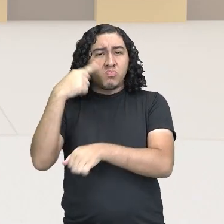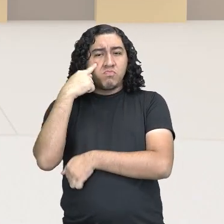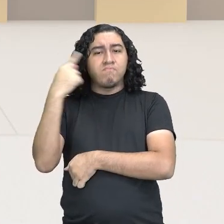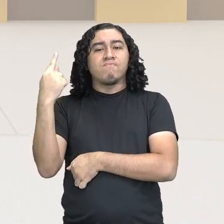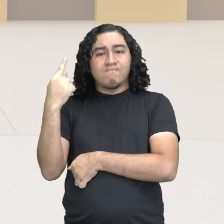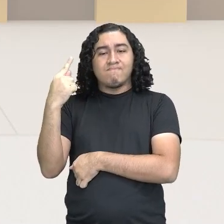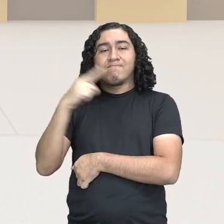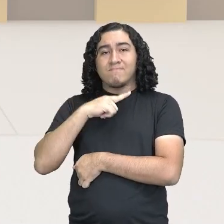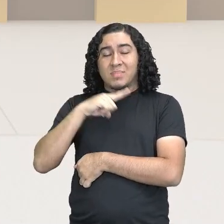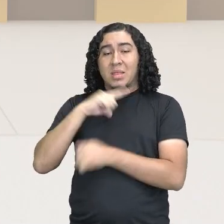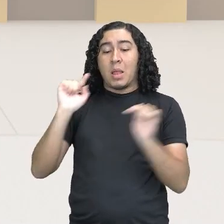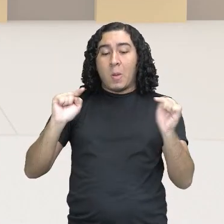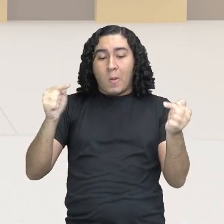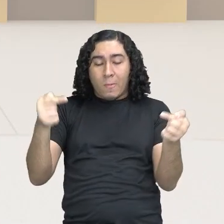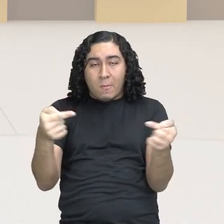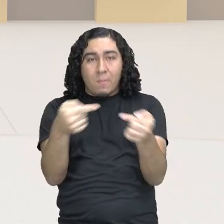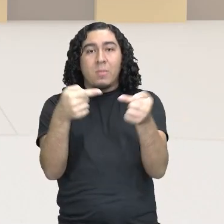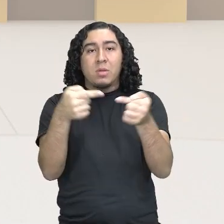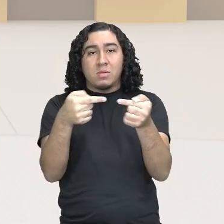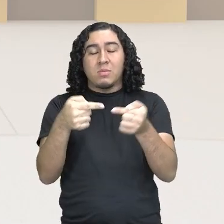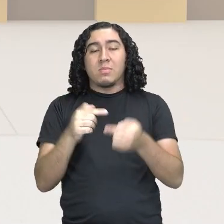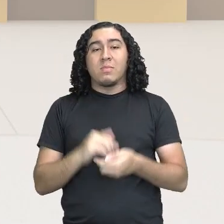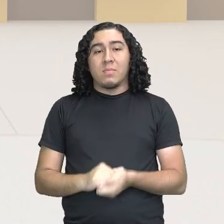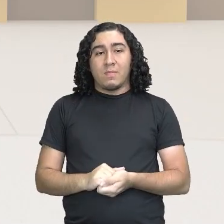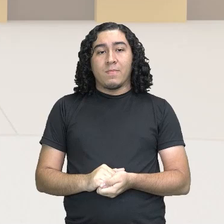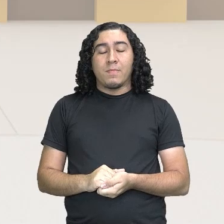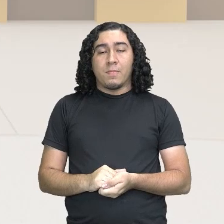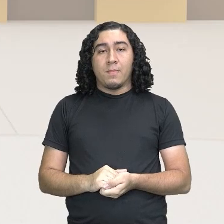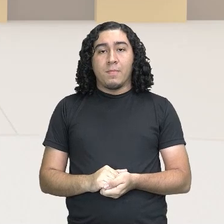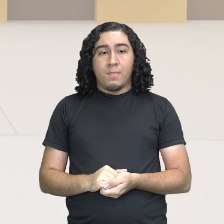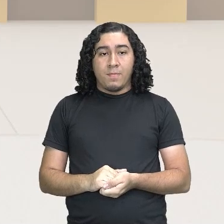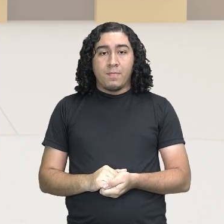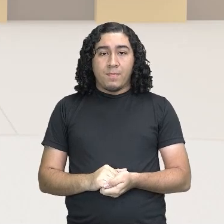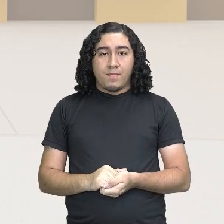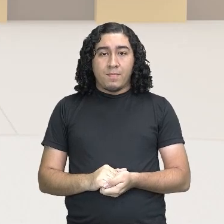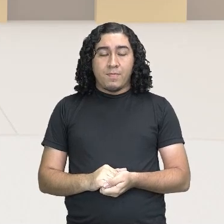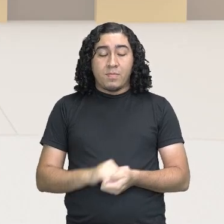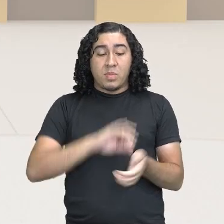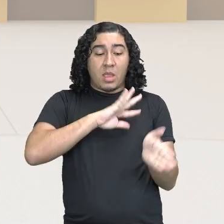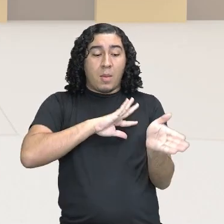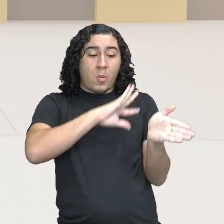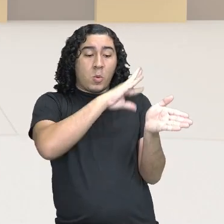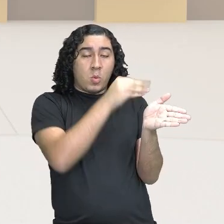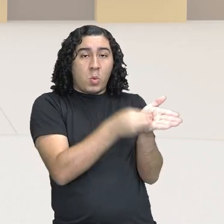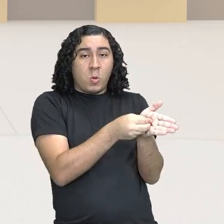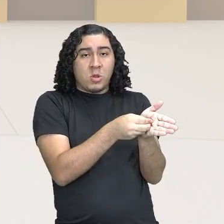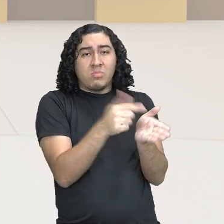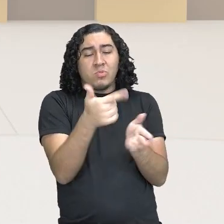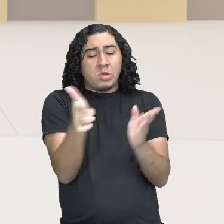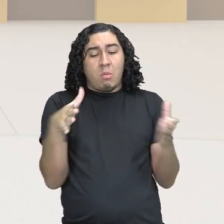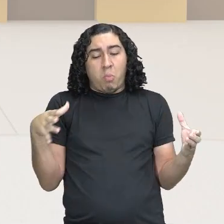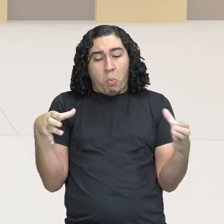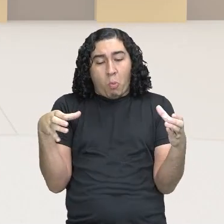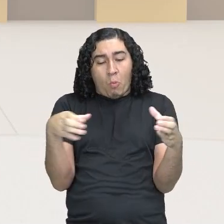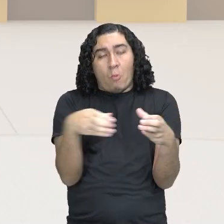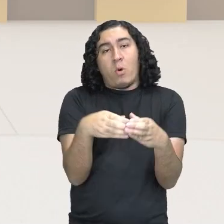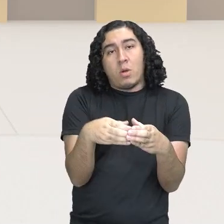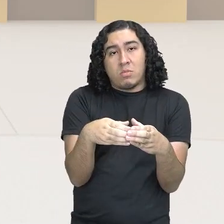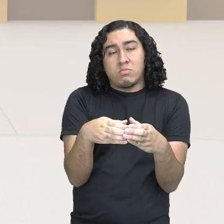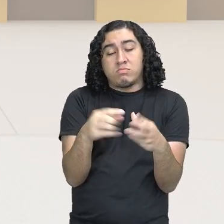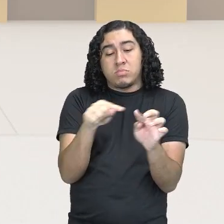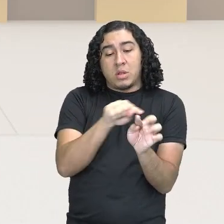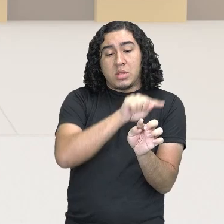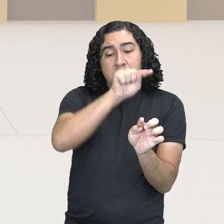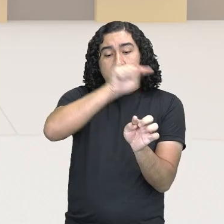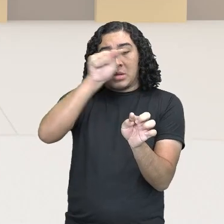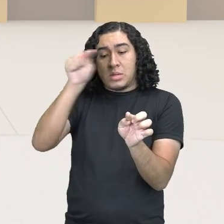Internacional. E a gente consegue ver que essa região da Amazônia, ela não é delimitada pelos limites ali, tanto